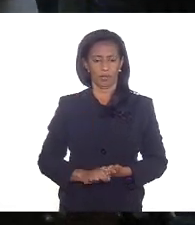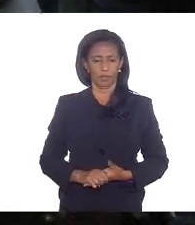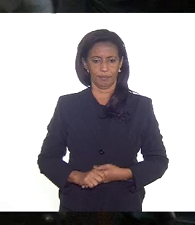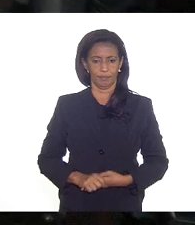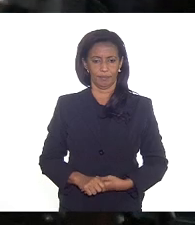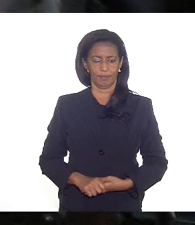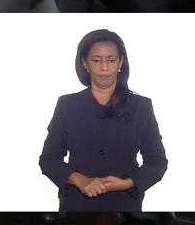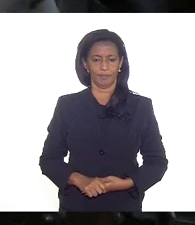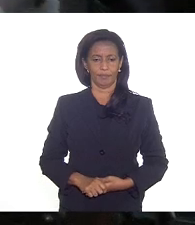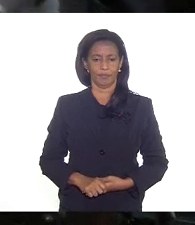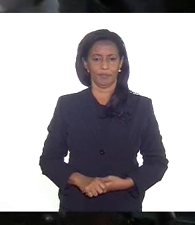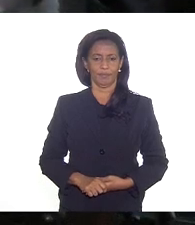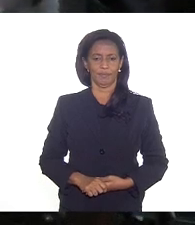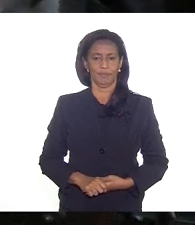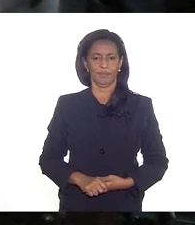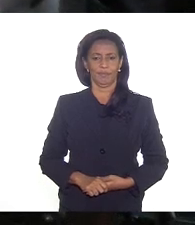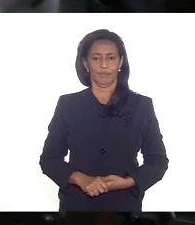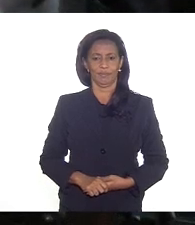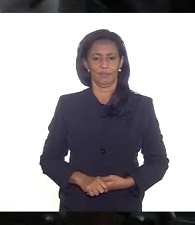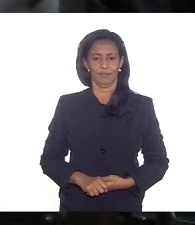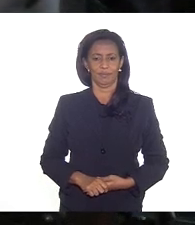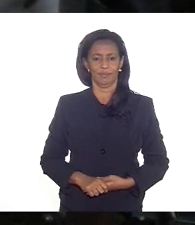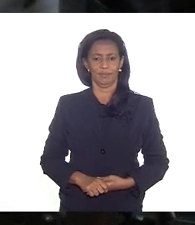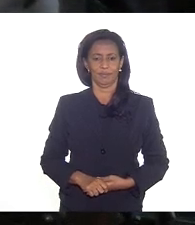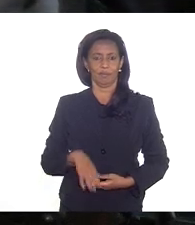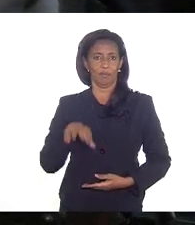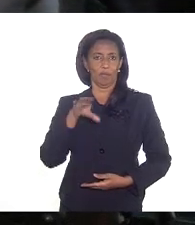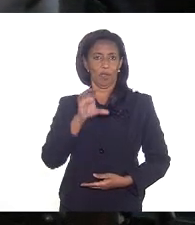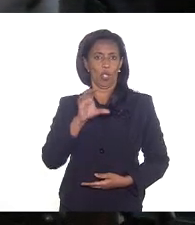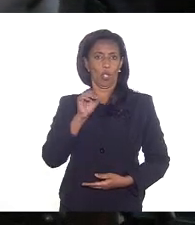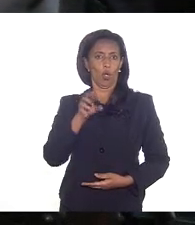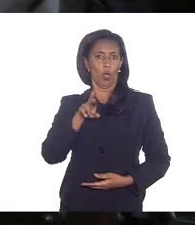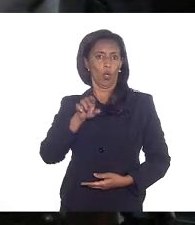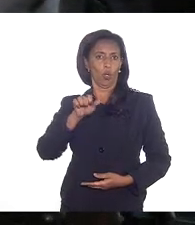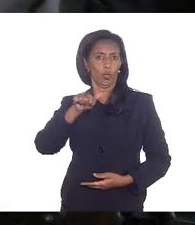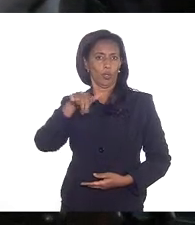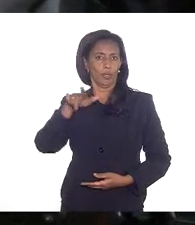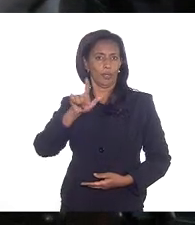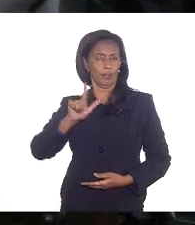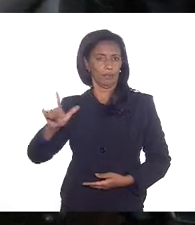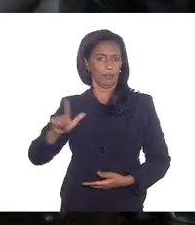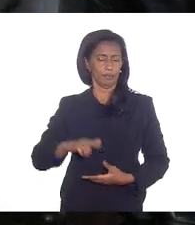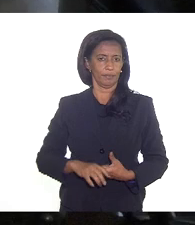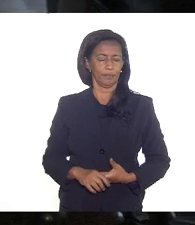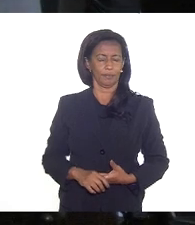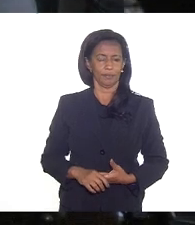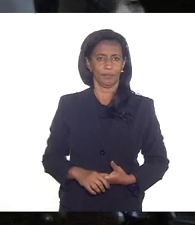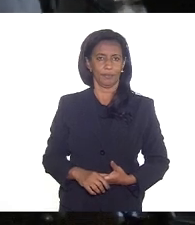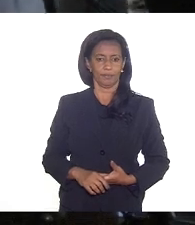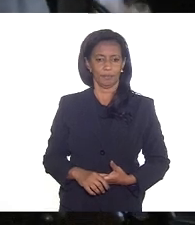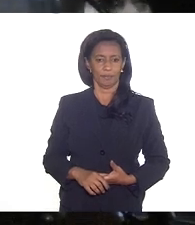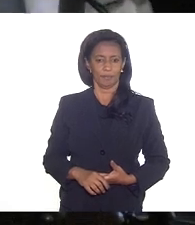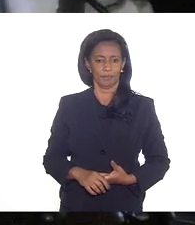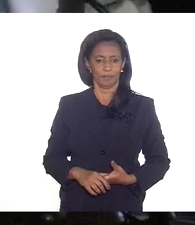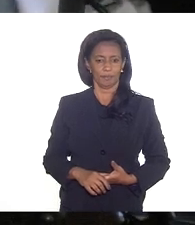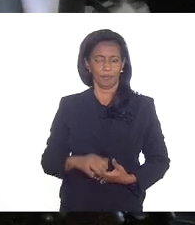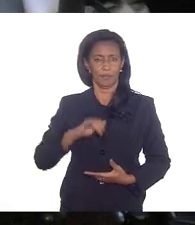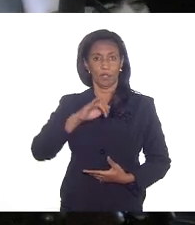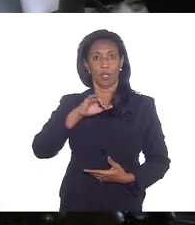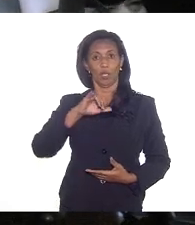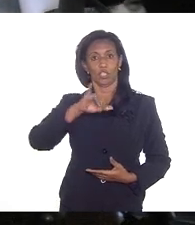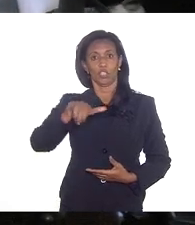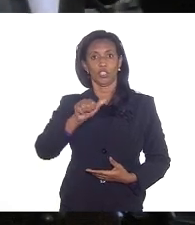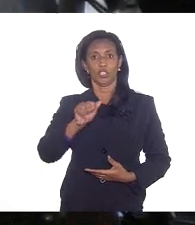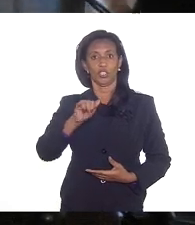Charles Batista o resultado Coronel Jairo e como volta a deputado Coronel